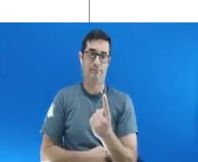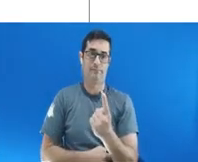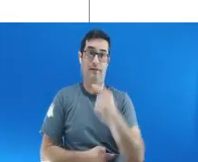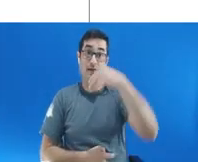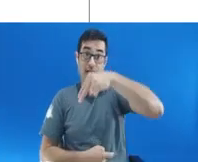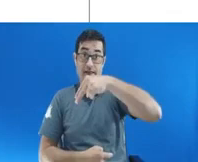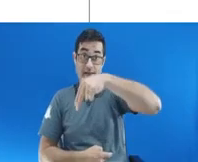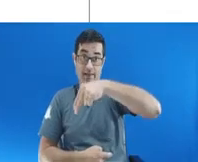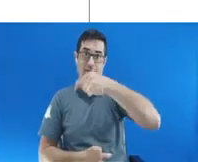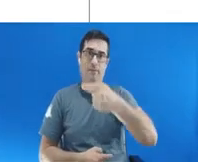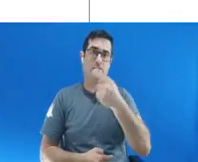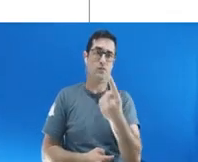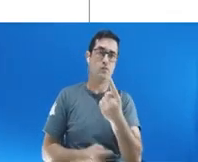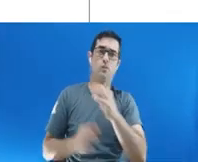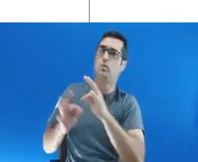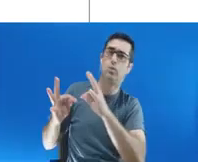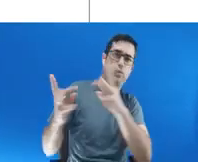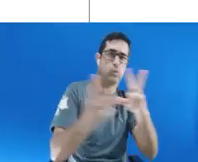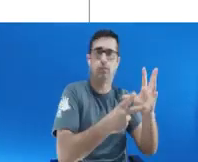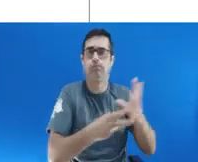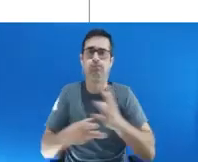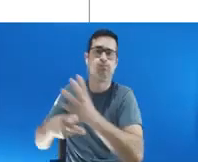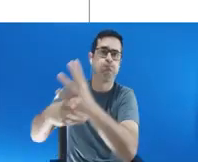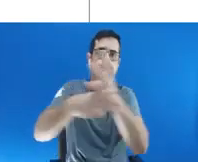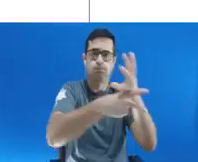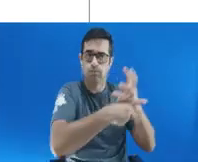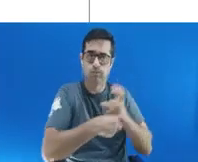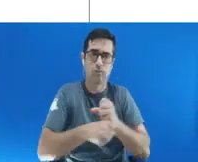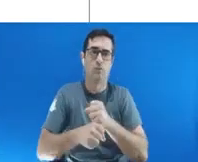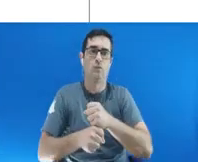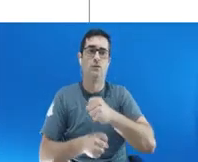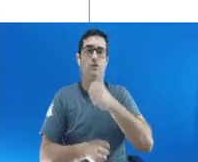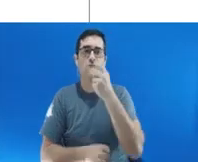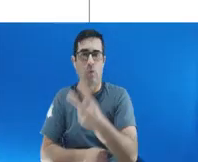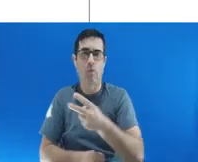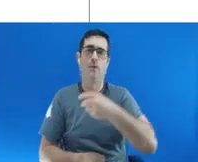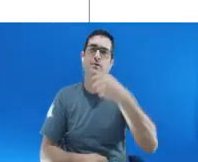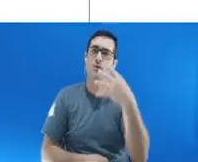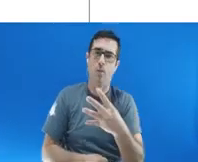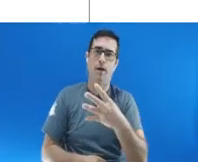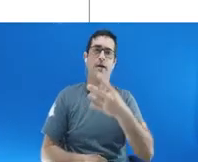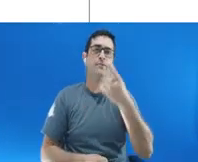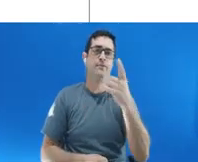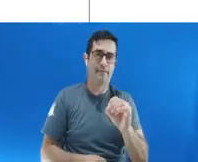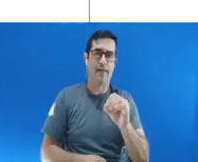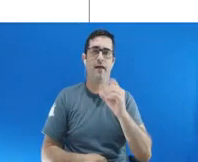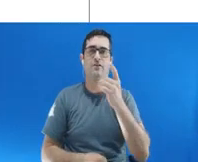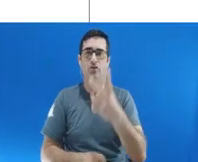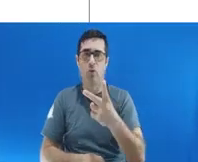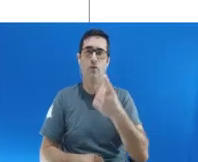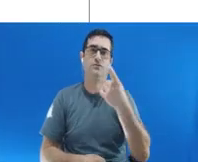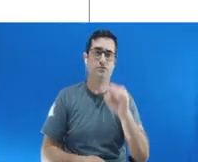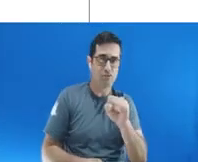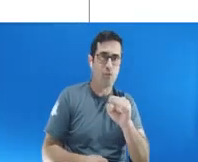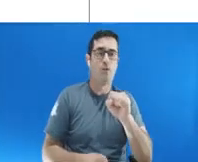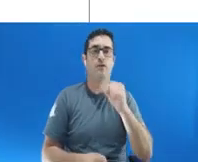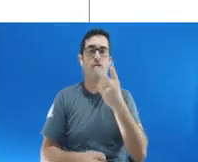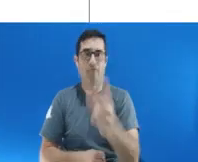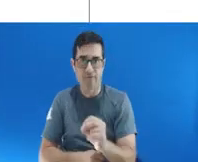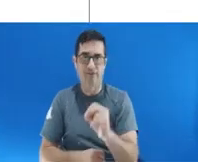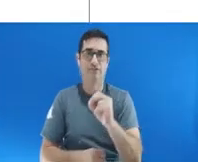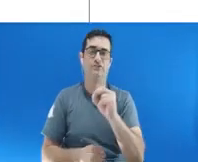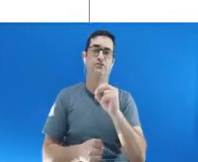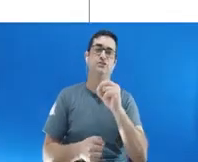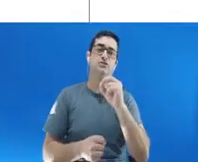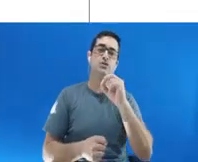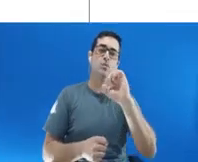tudo. Todos esses elétrons, ó, 2, 4, 10, 12, 18, 28,